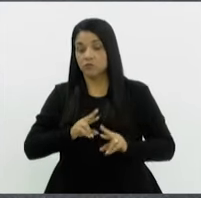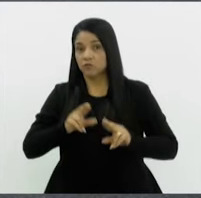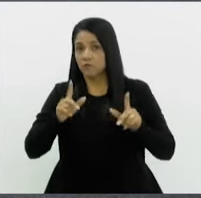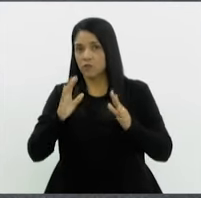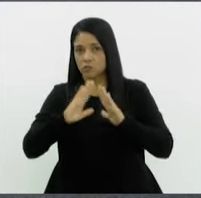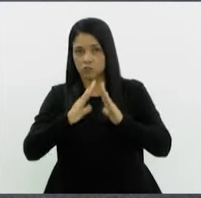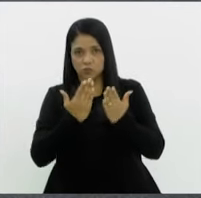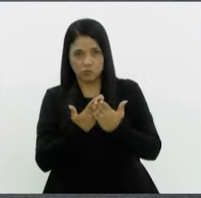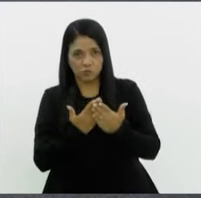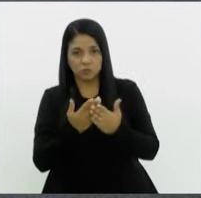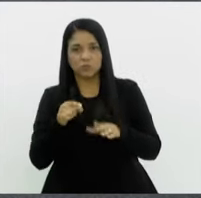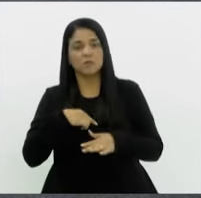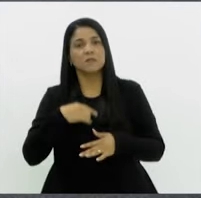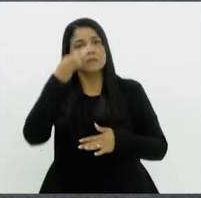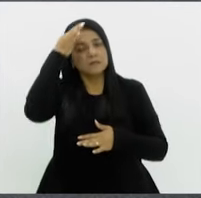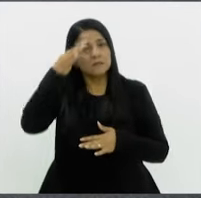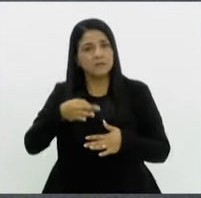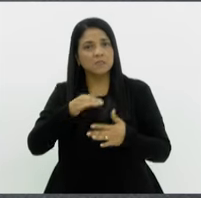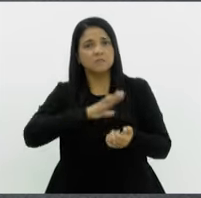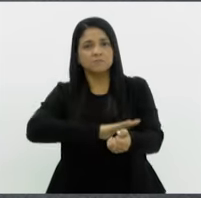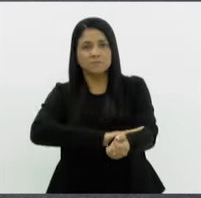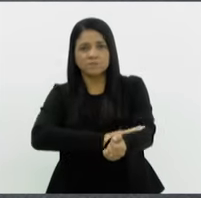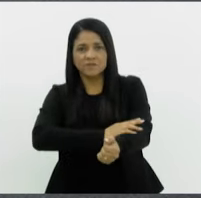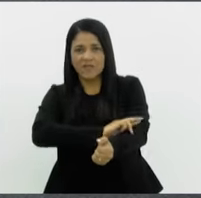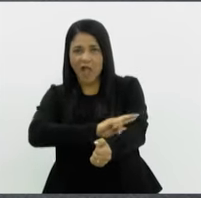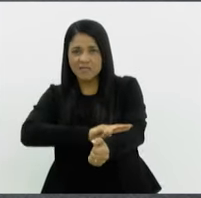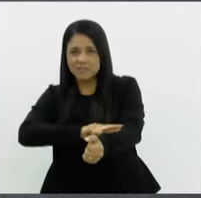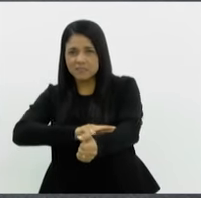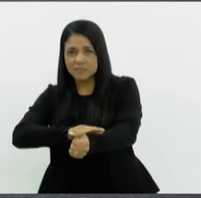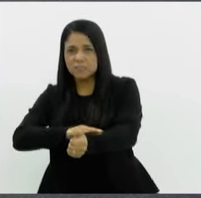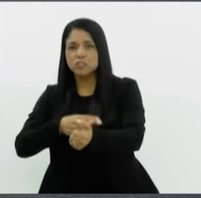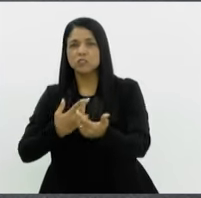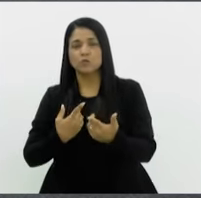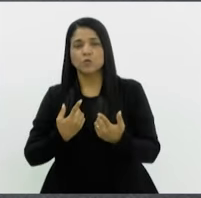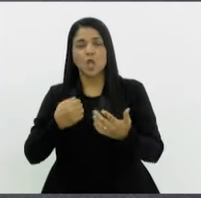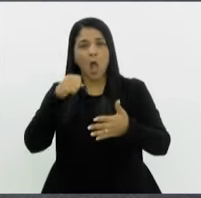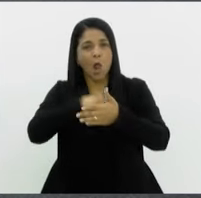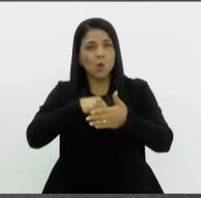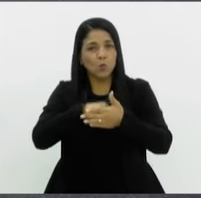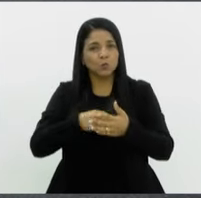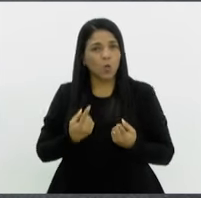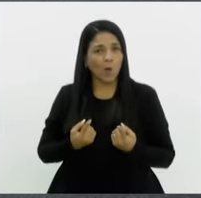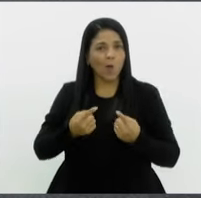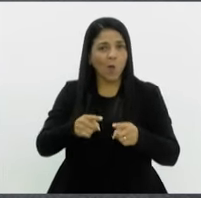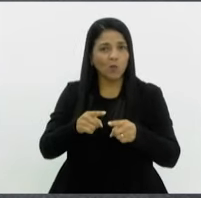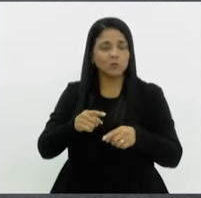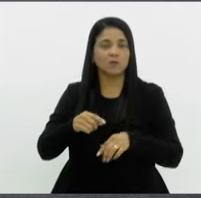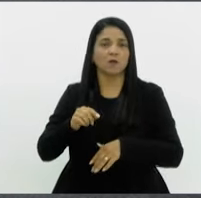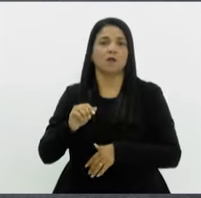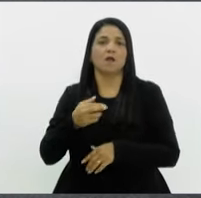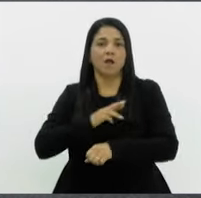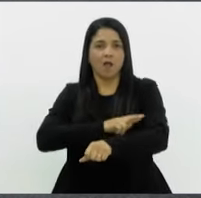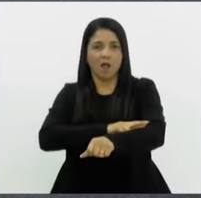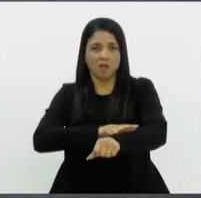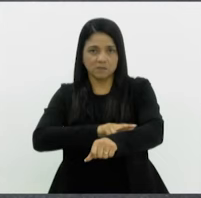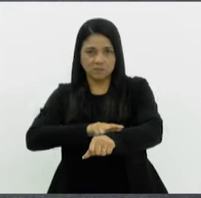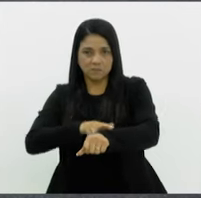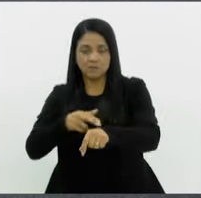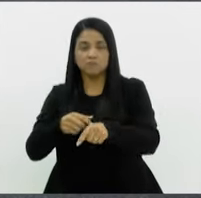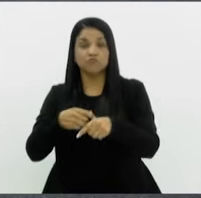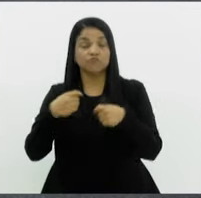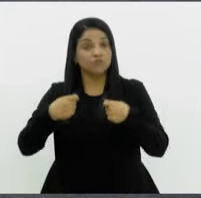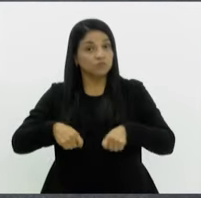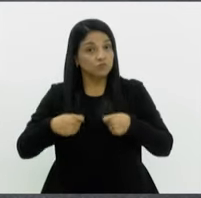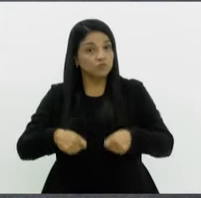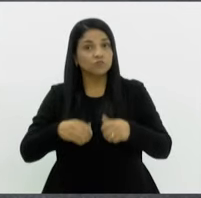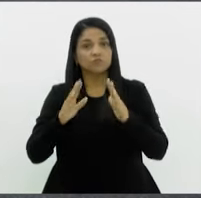o racismo e todo o debate que a gente traz aqui da luta antirracista e o quanto que as escolas precisam